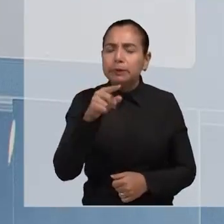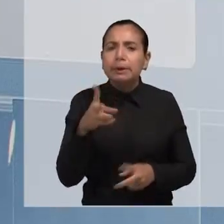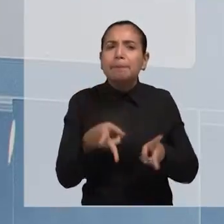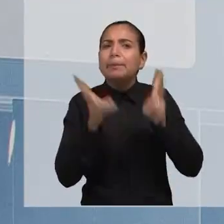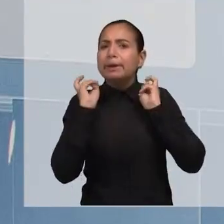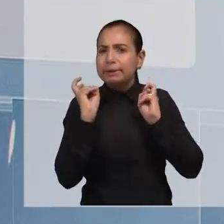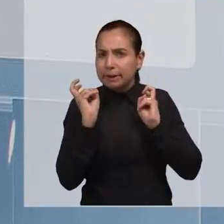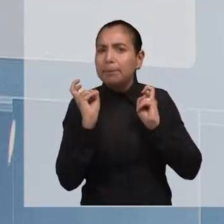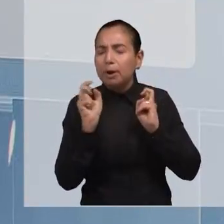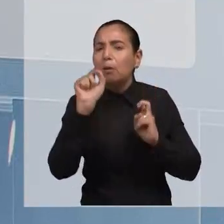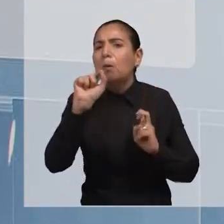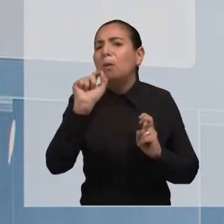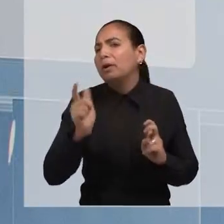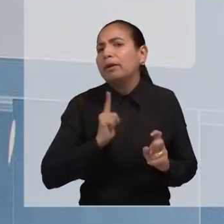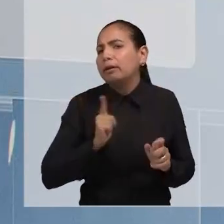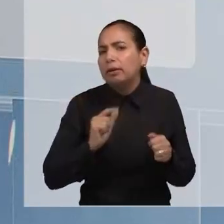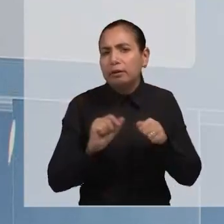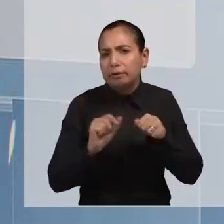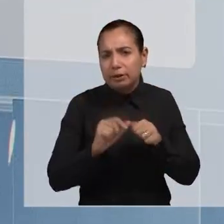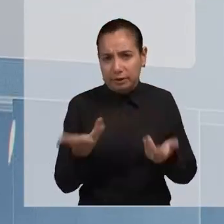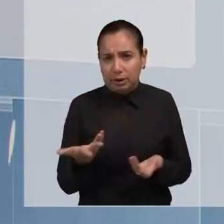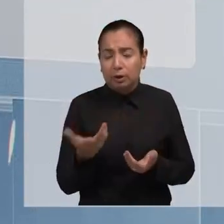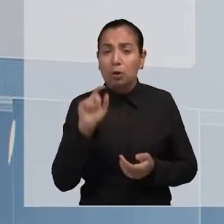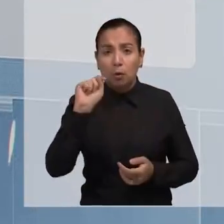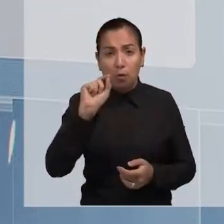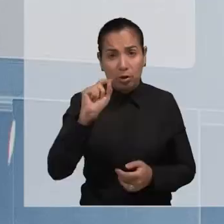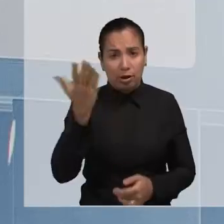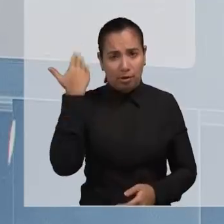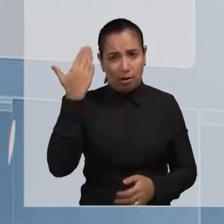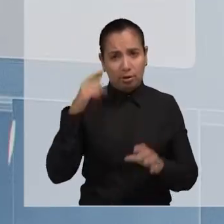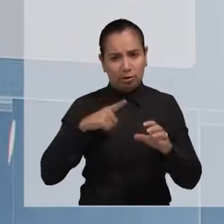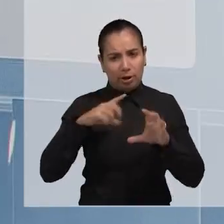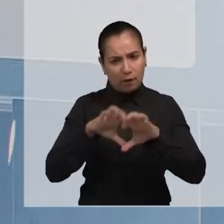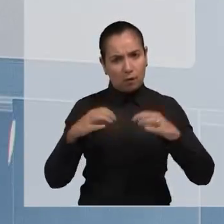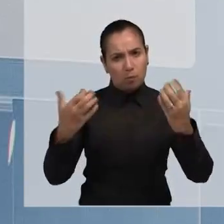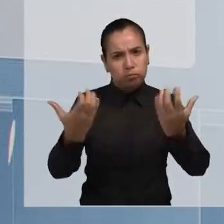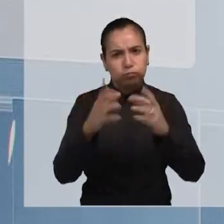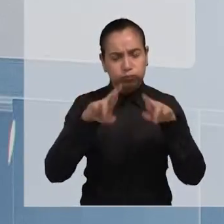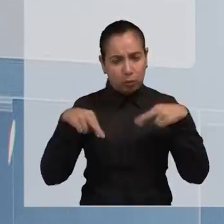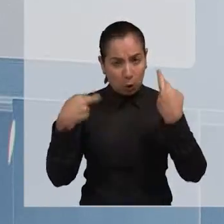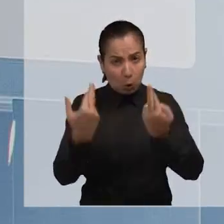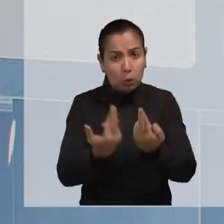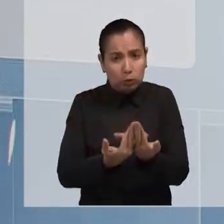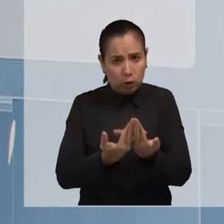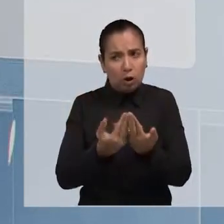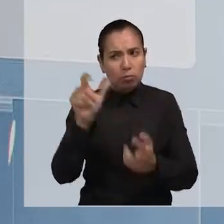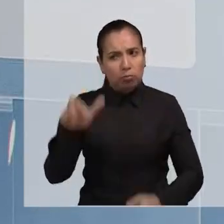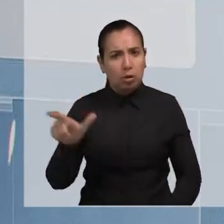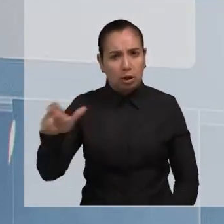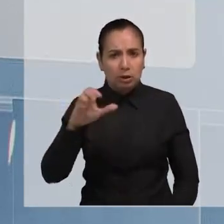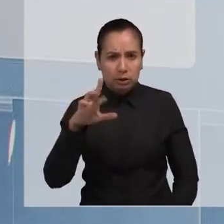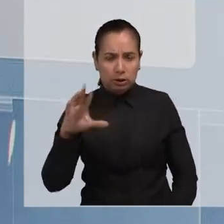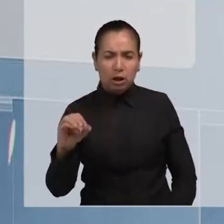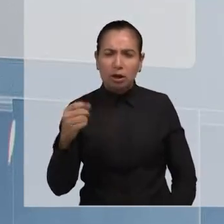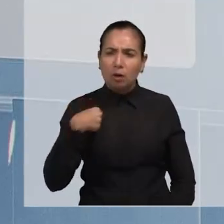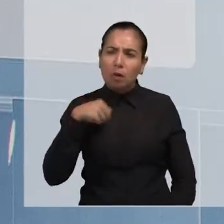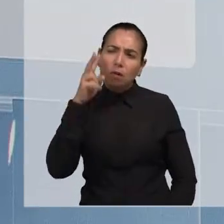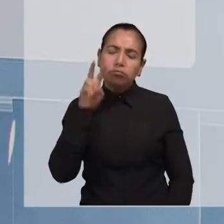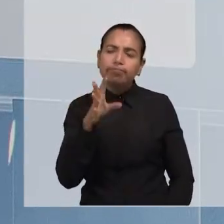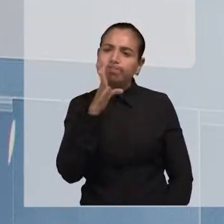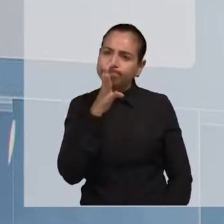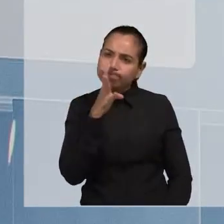o que fazem. Você tem ideia, no dia da convenção do Ciro, da presidente da República, eu me atentei para uma